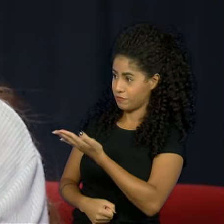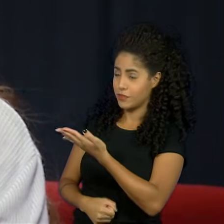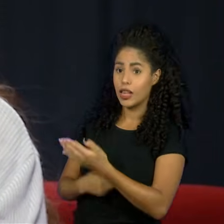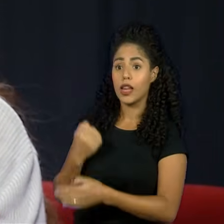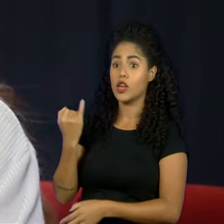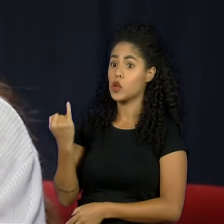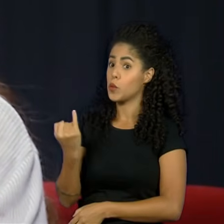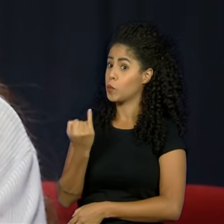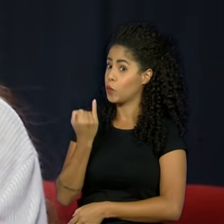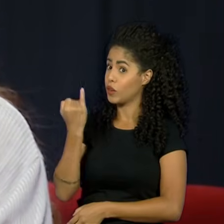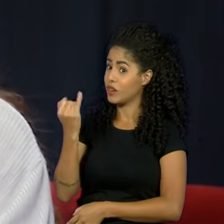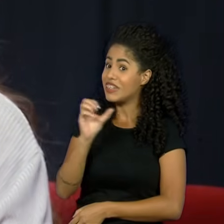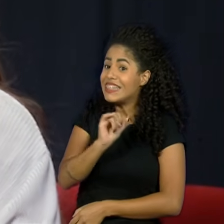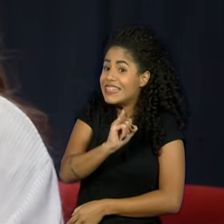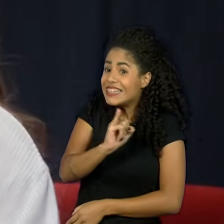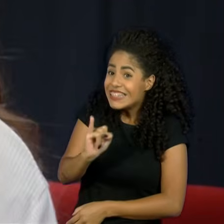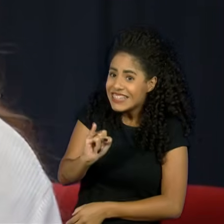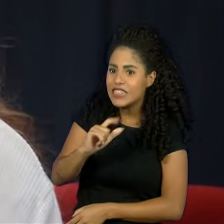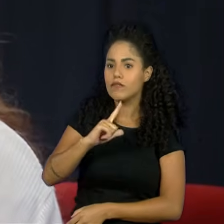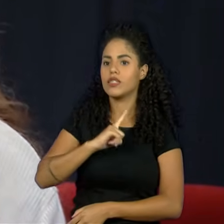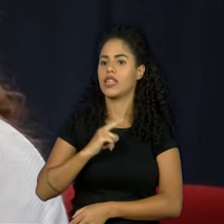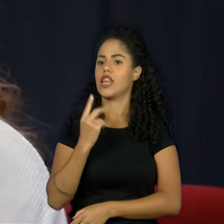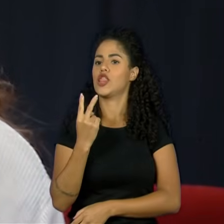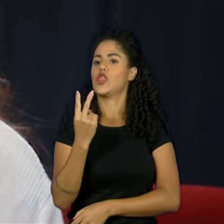Cara, Se você tiver esses 2 nomes, tá indo bem.